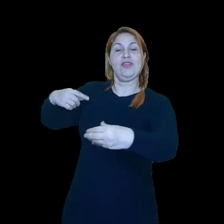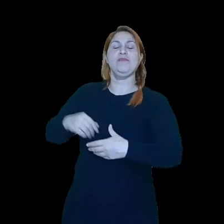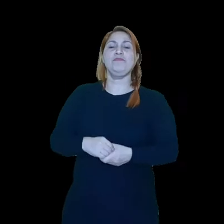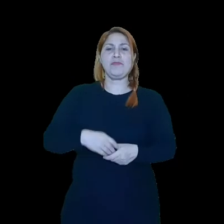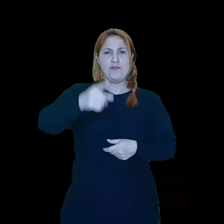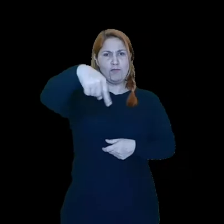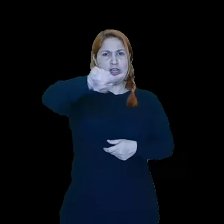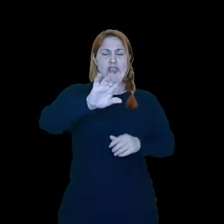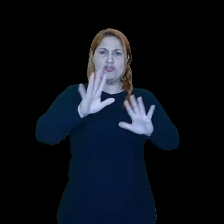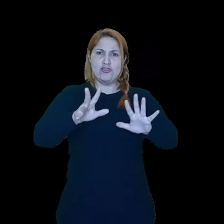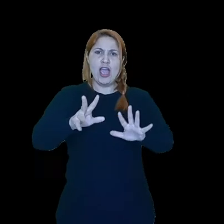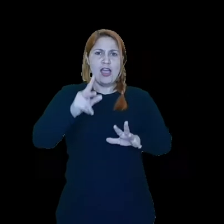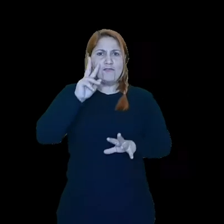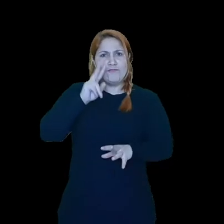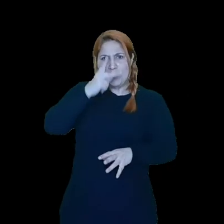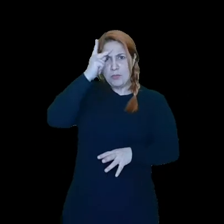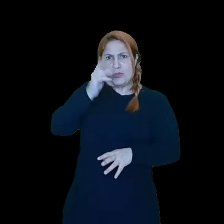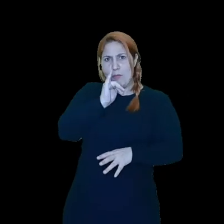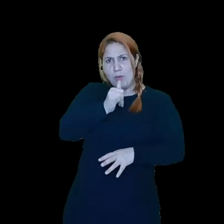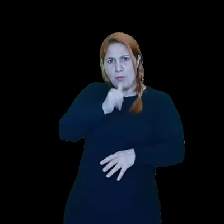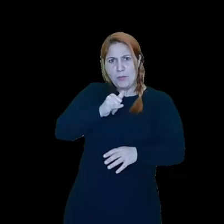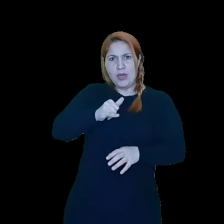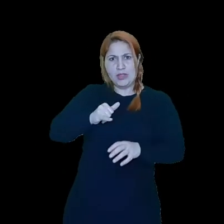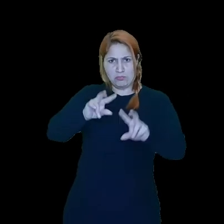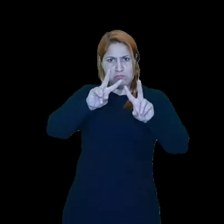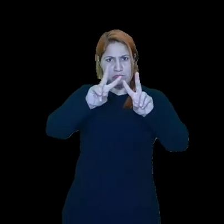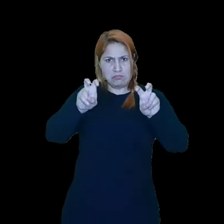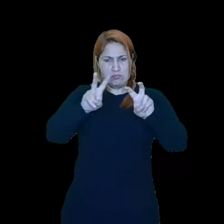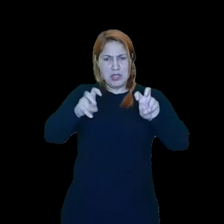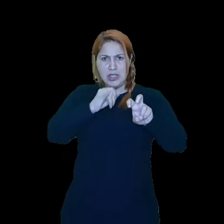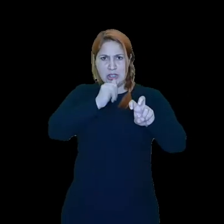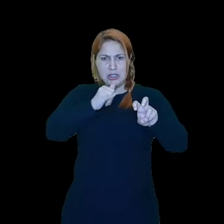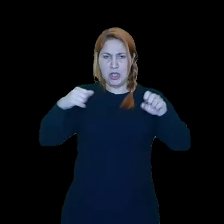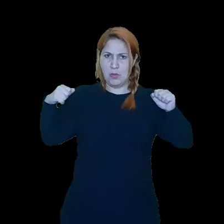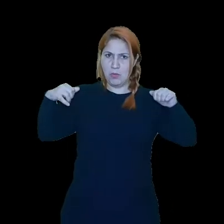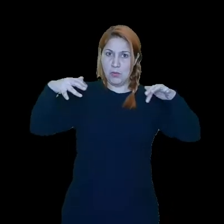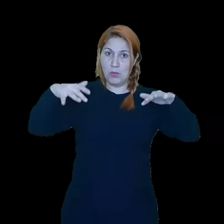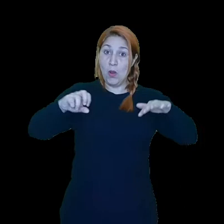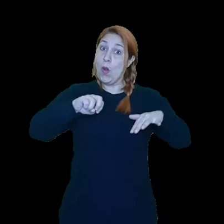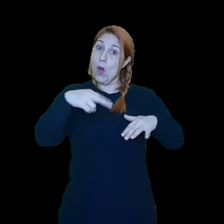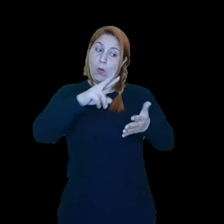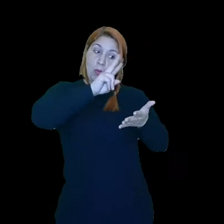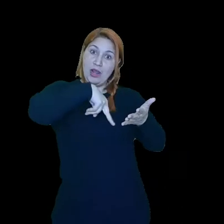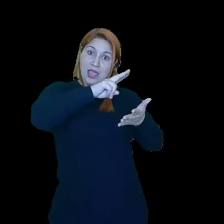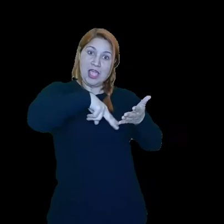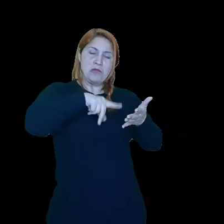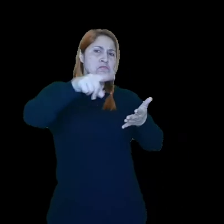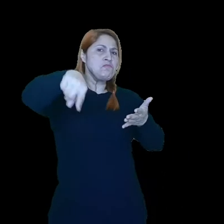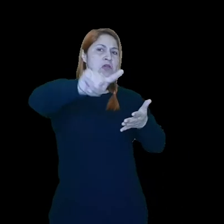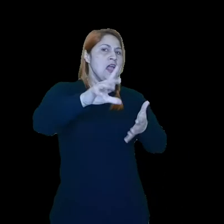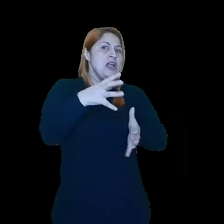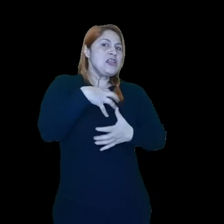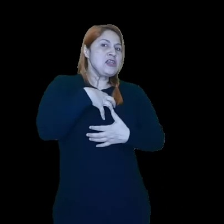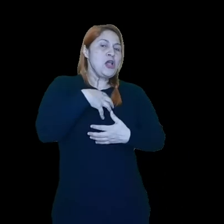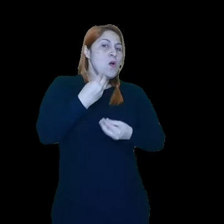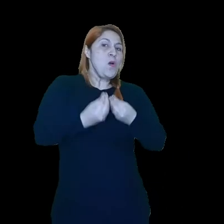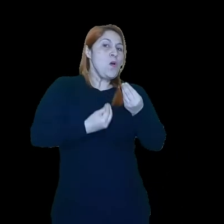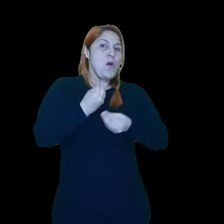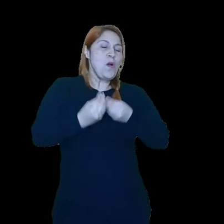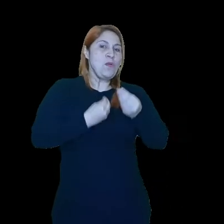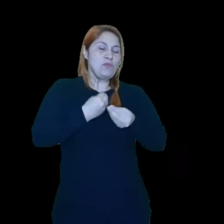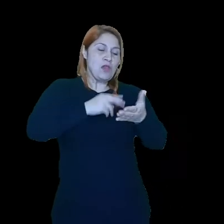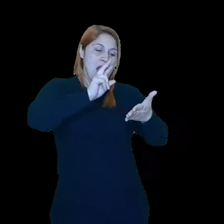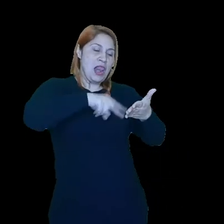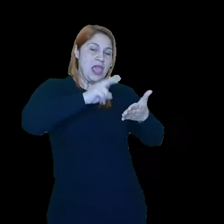geração. Vocês já ouviram algum conto de assombração? Né? Já leram algum conto? O que vocês sentiram